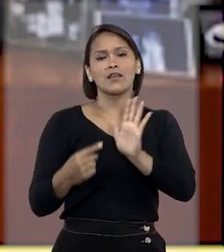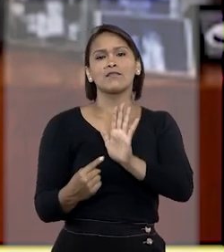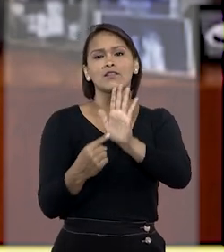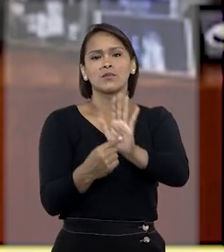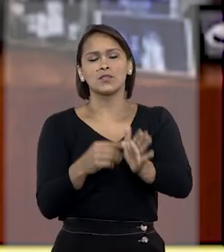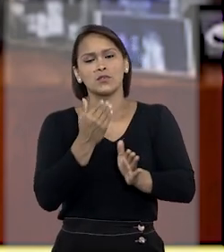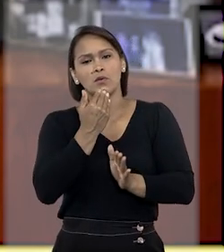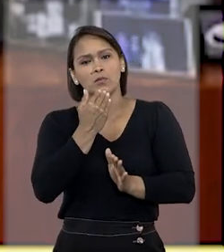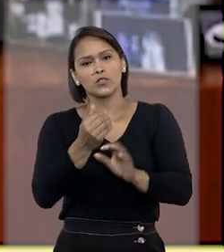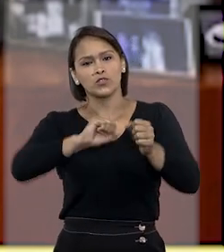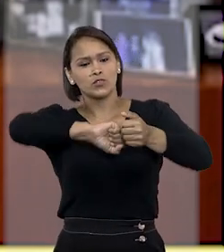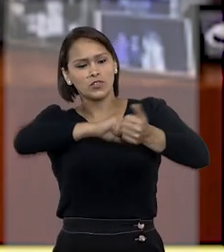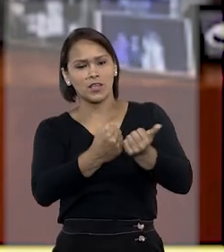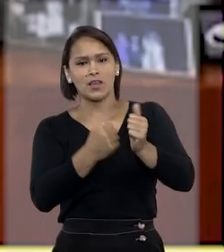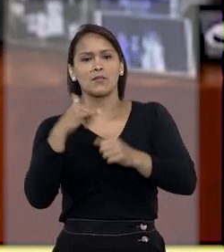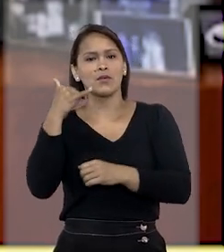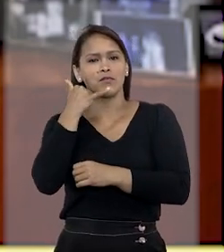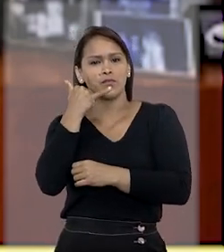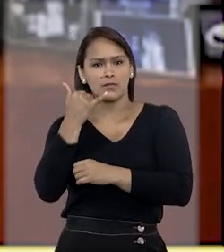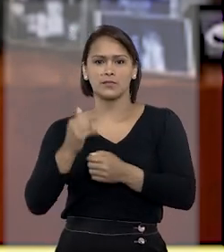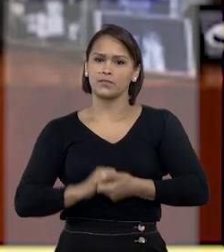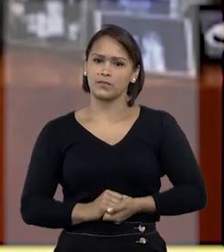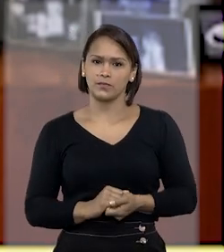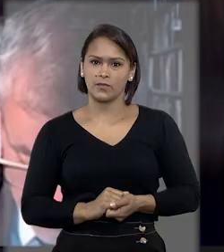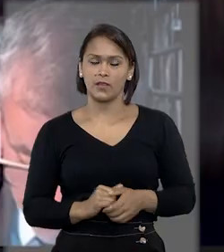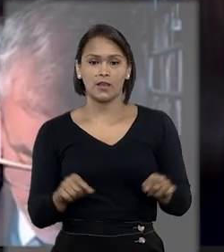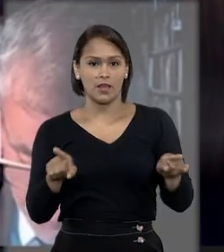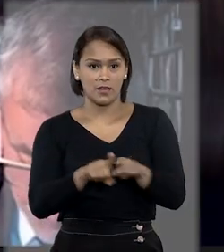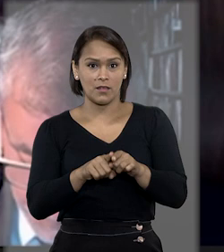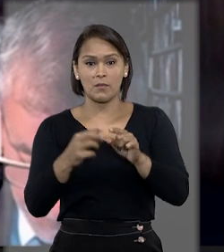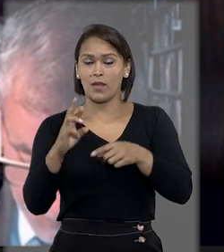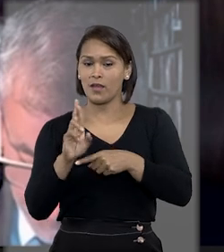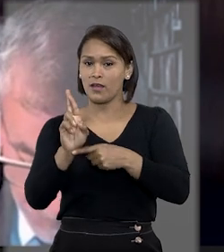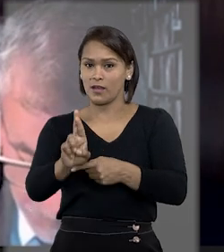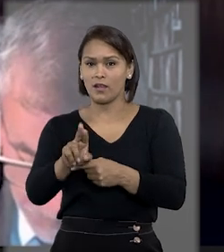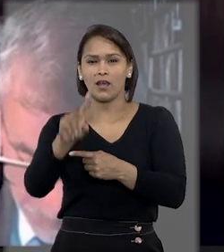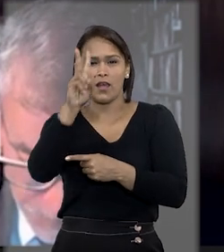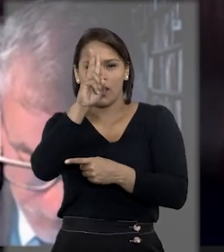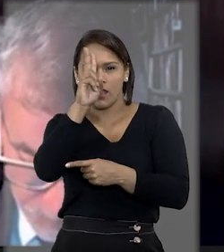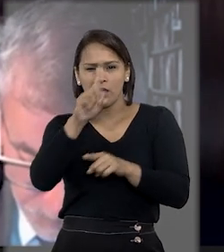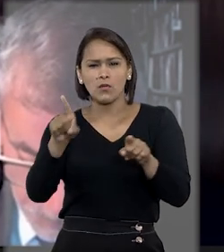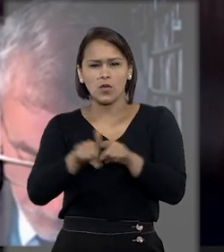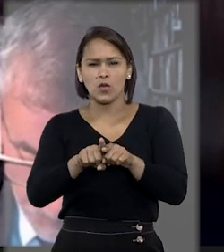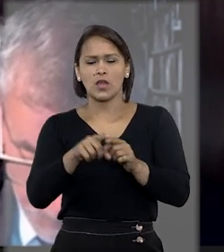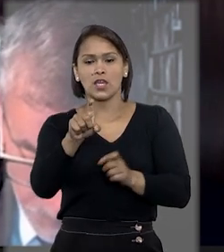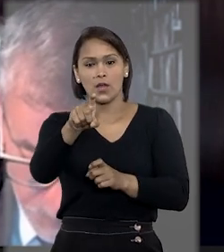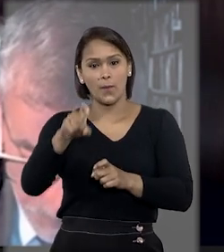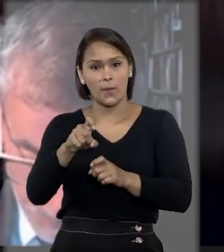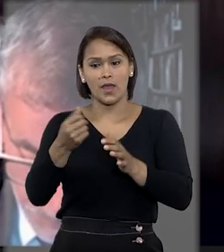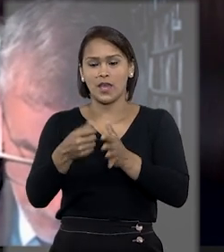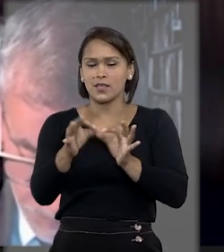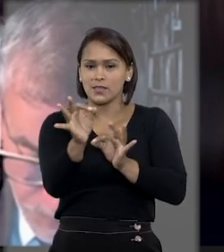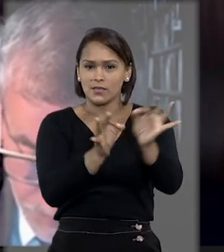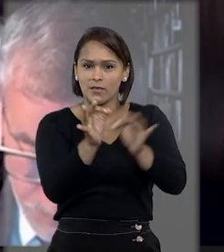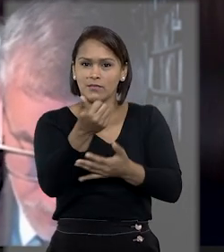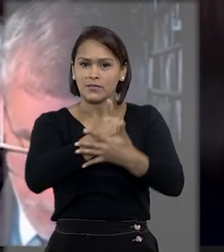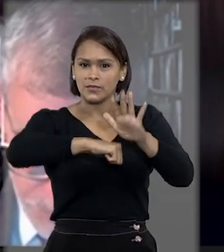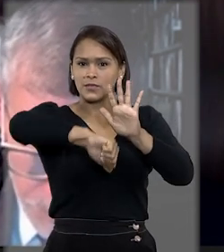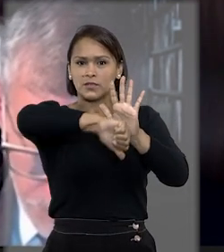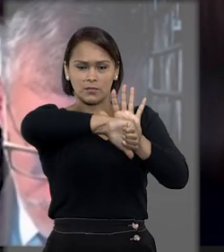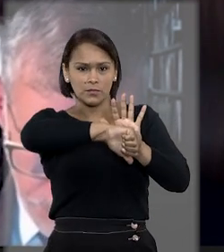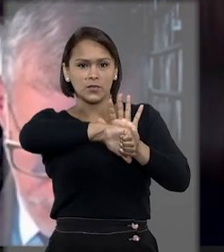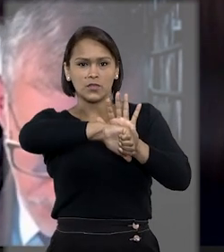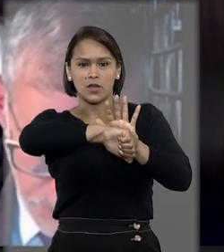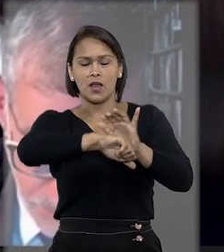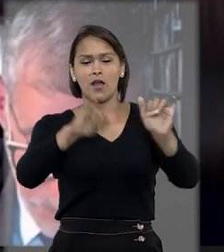Até que foi apresentado o pedido de quebra de sigilo telefônico além disso a relatora ressaltou que o suposto ex integrante da